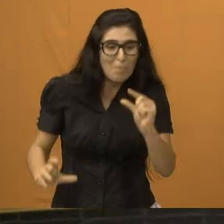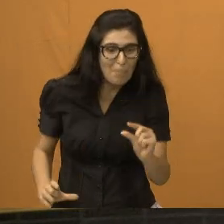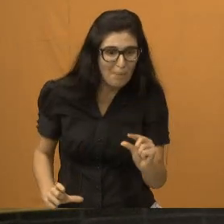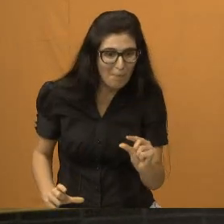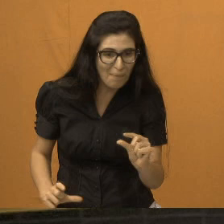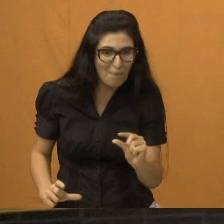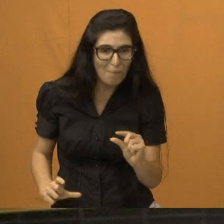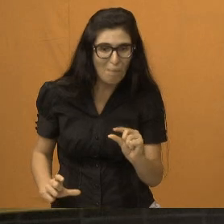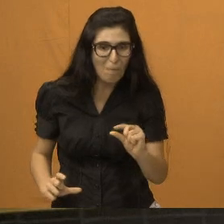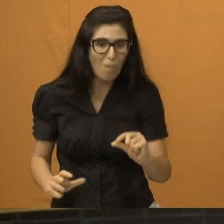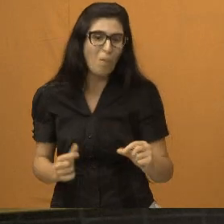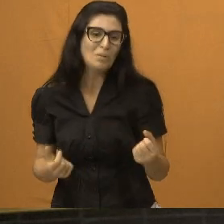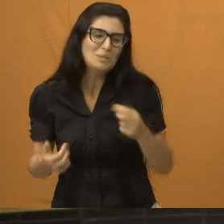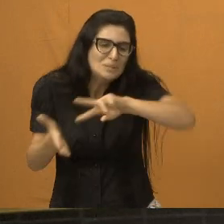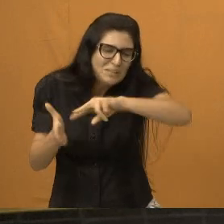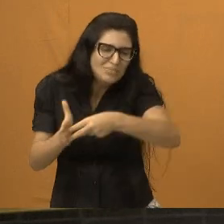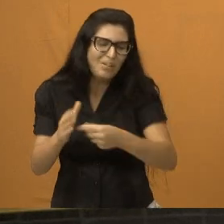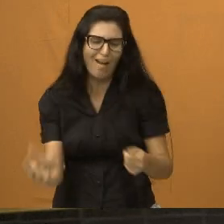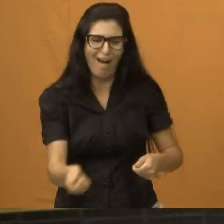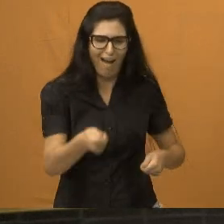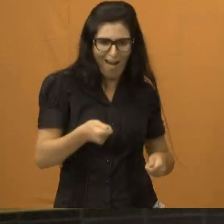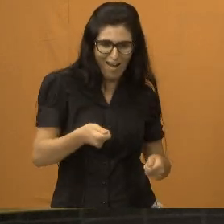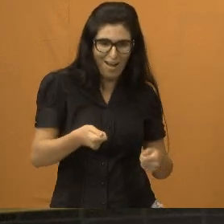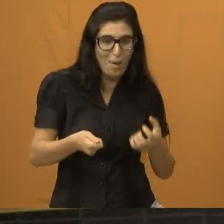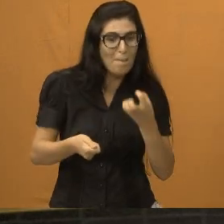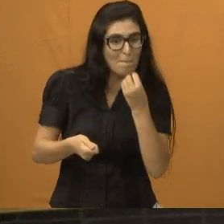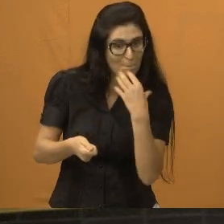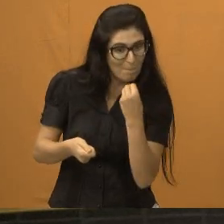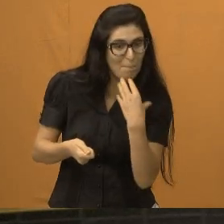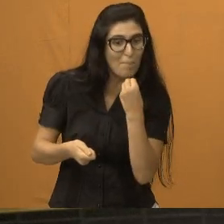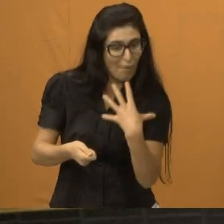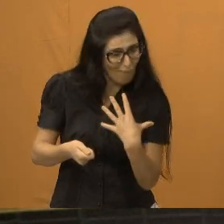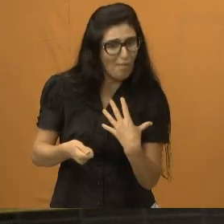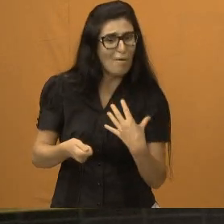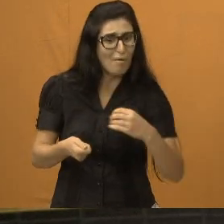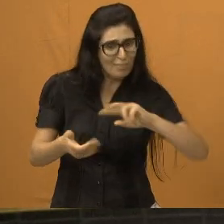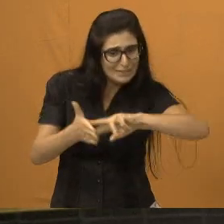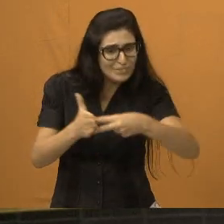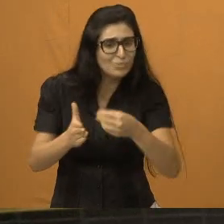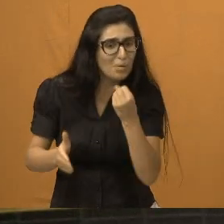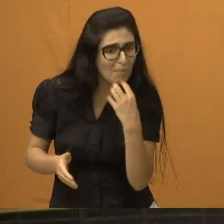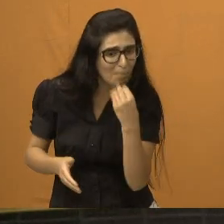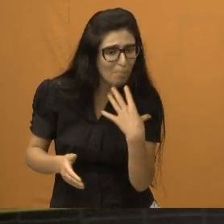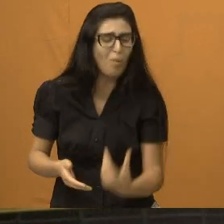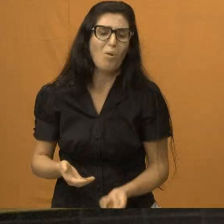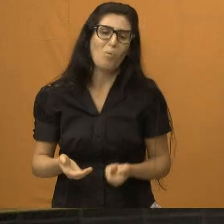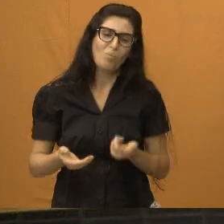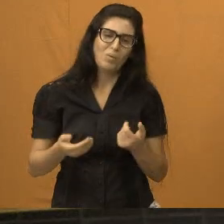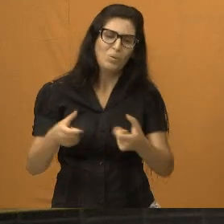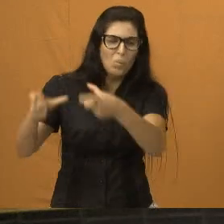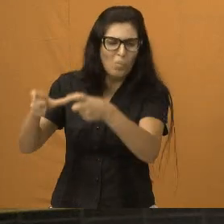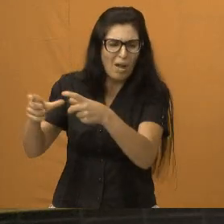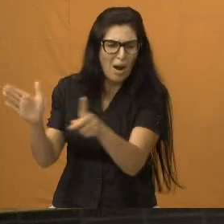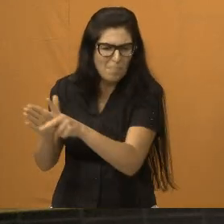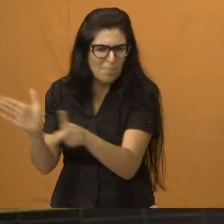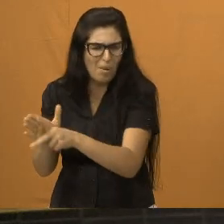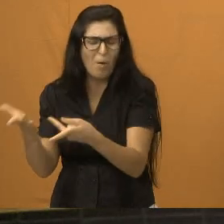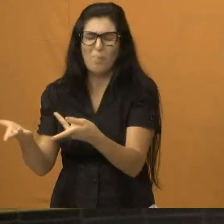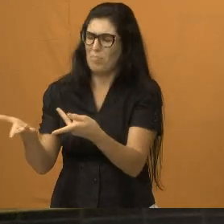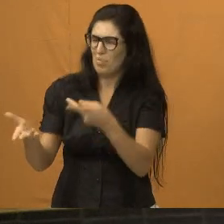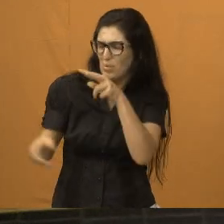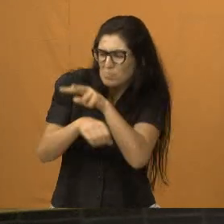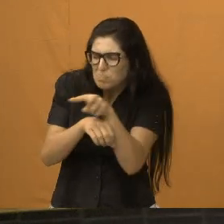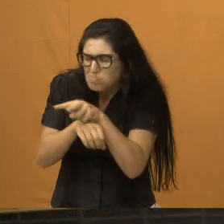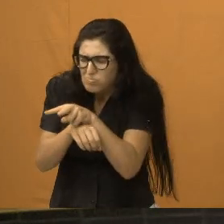com classe A, né, colocada pelo próprio CAPAG, né, que é um conselho que avalia as condições de bons pagadores no